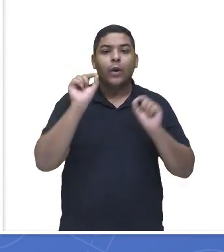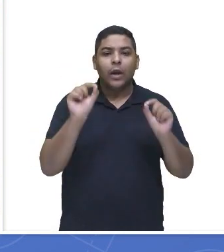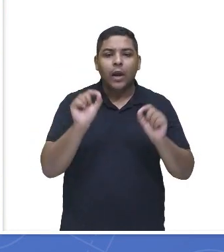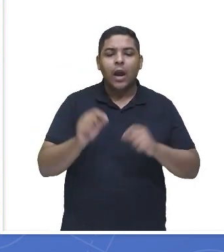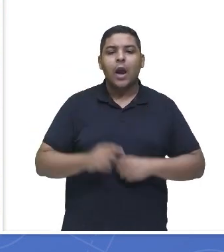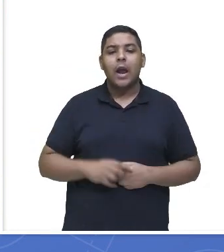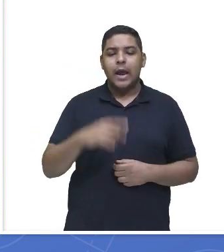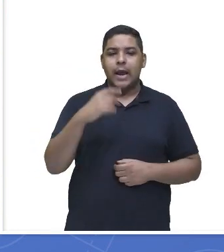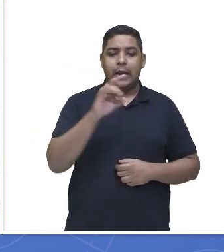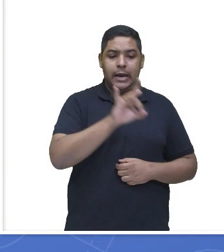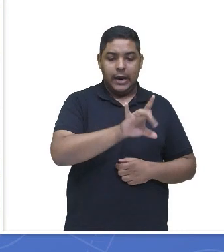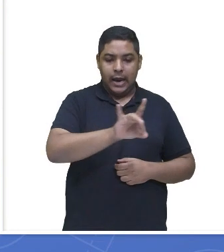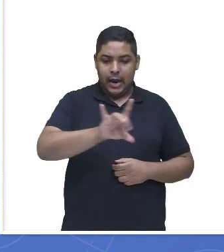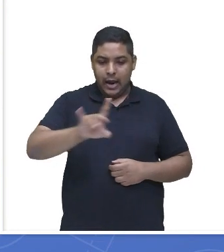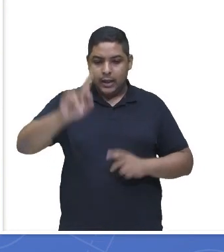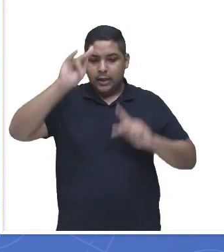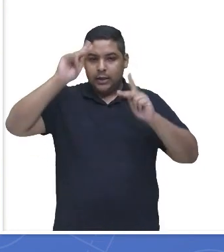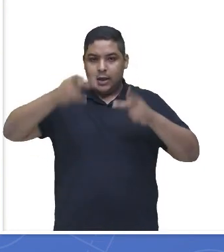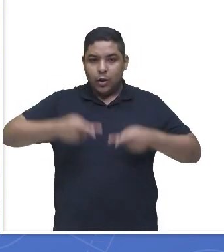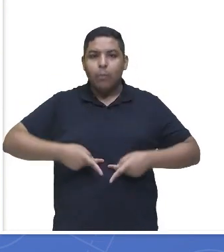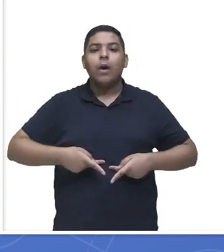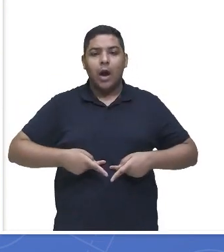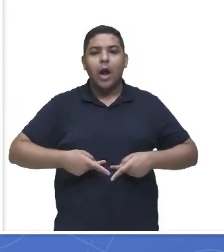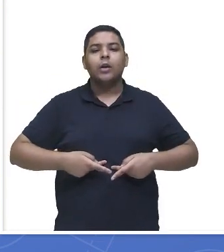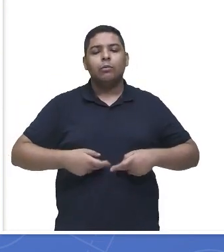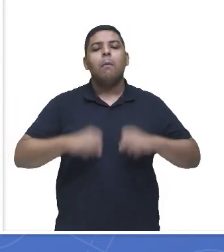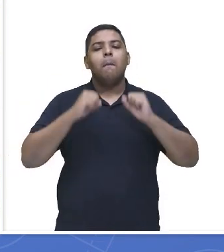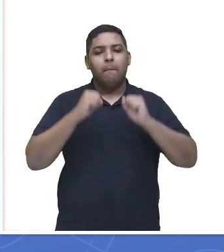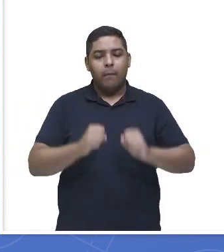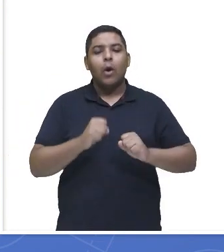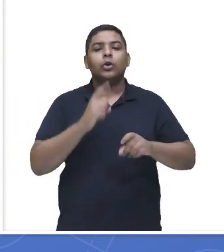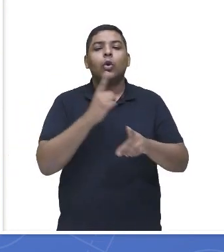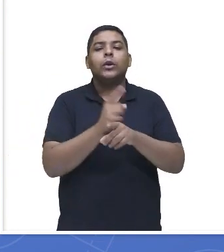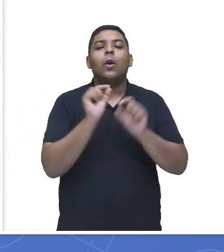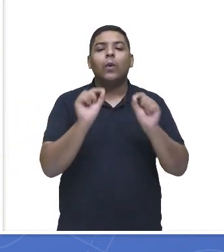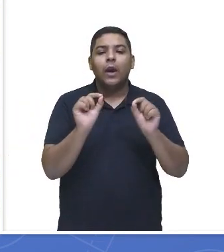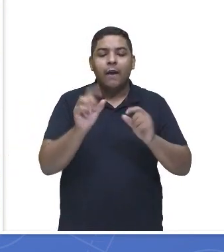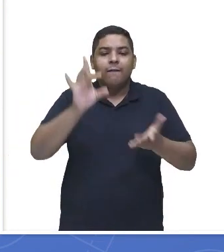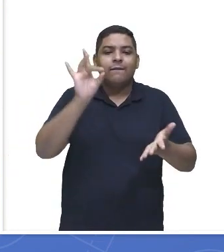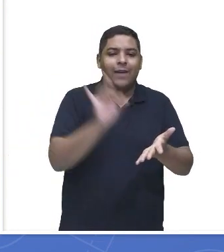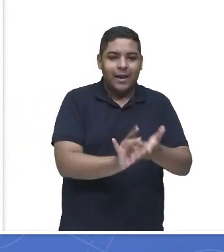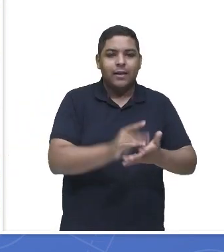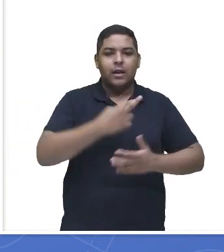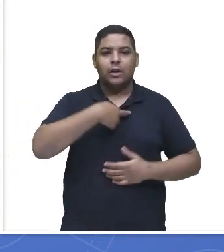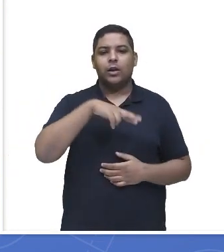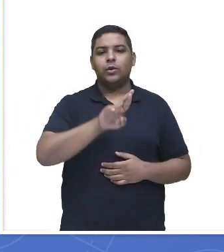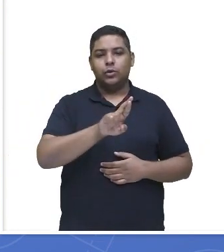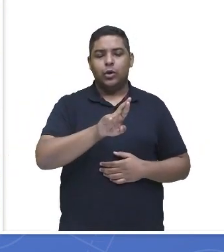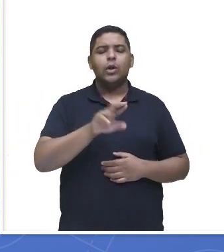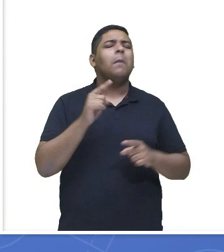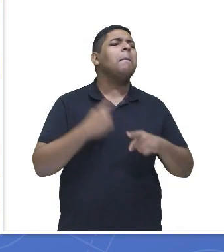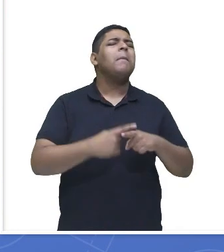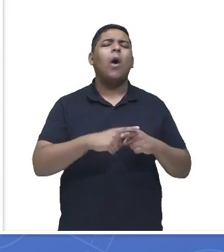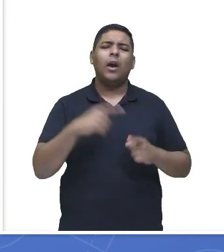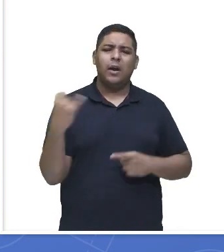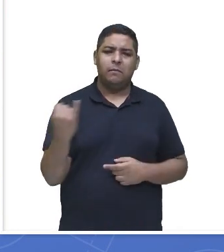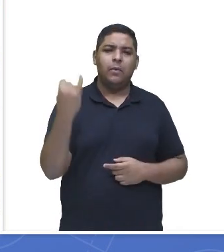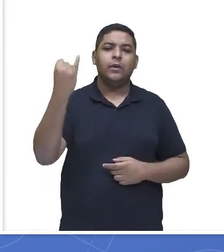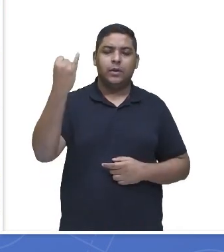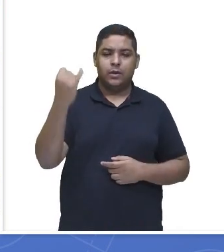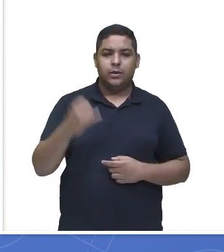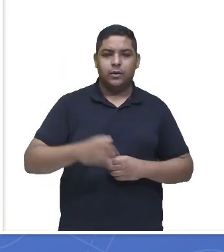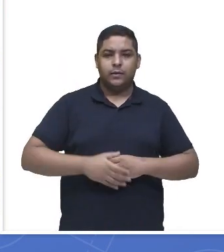é capaz de encontrar a sua própria verdade religiosa. Isso foi muito importante. Por que foi importante, professor?